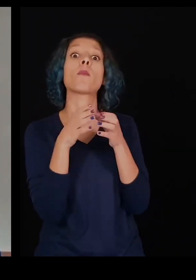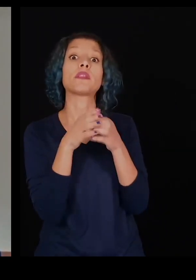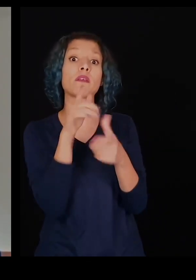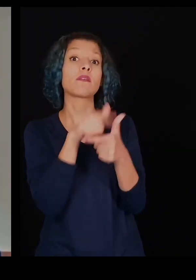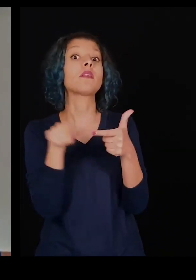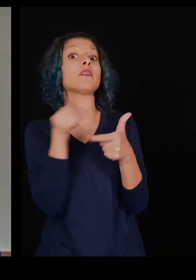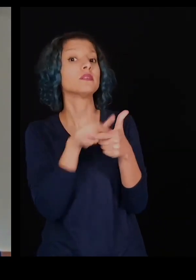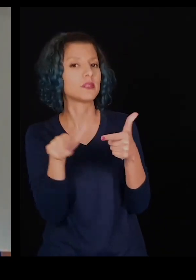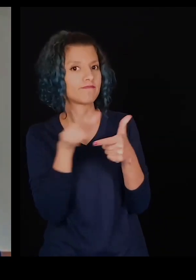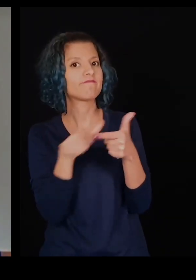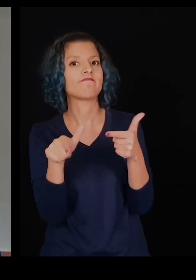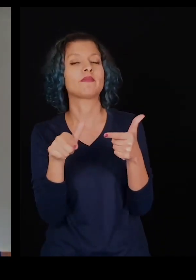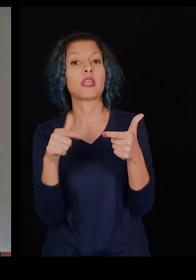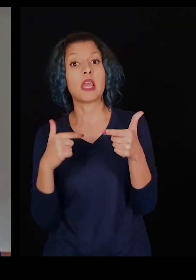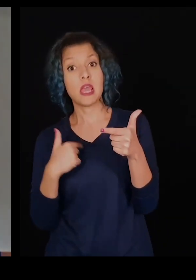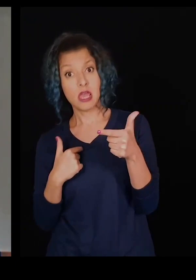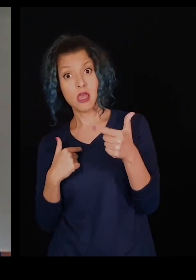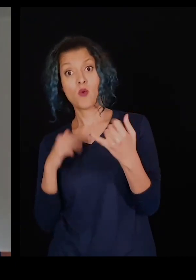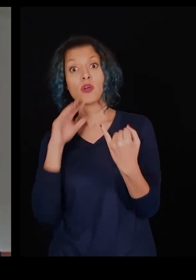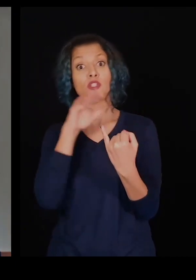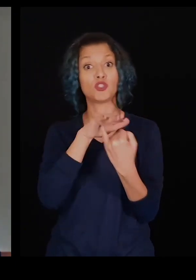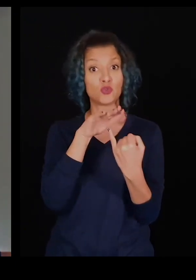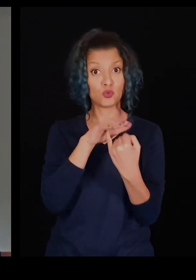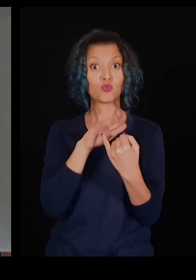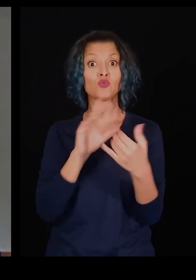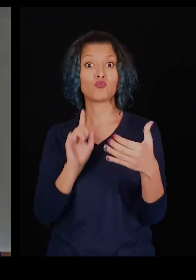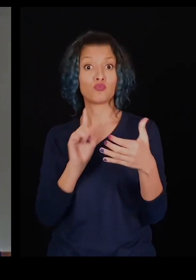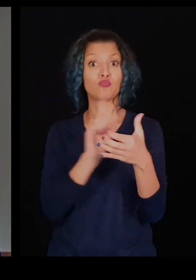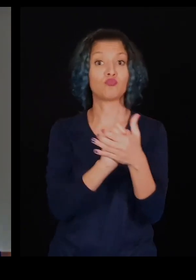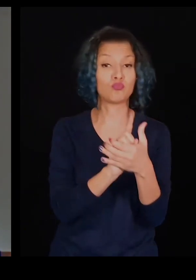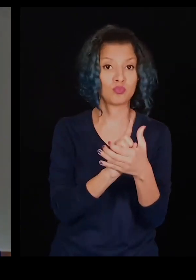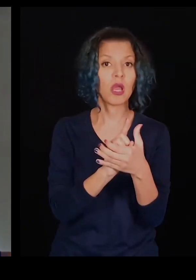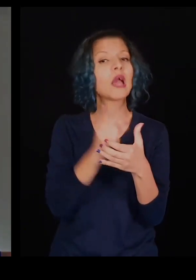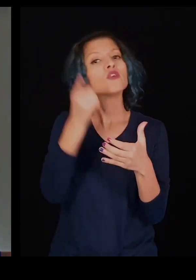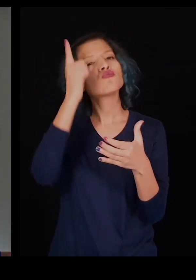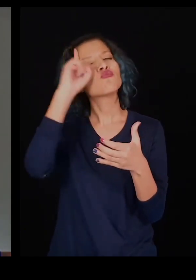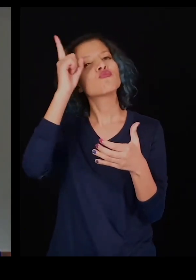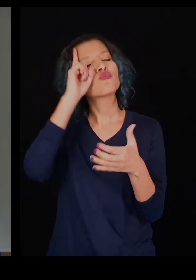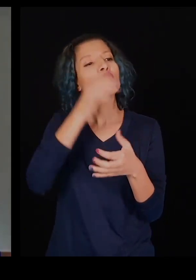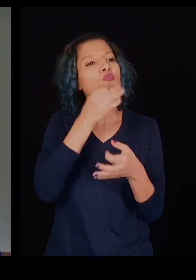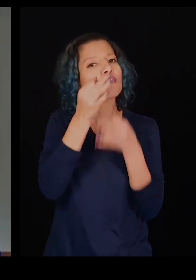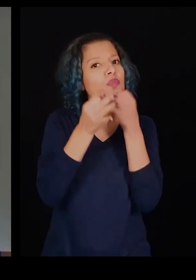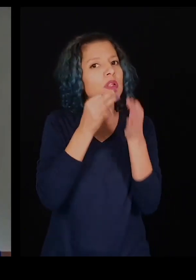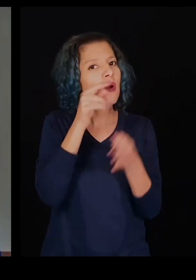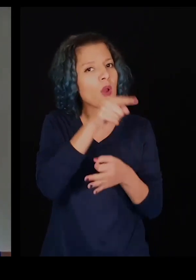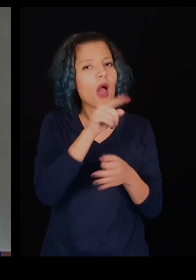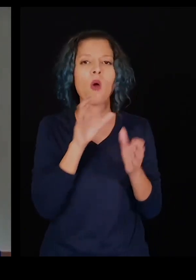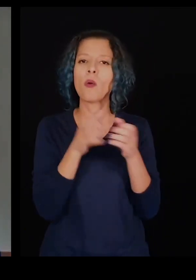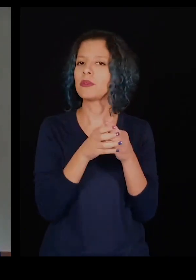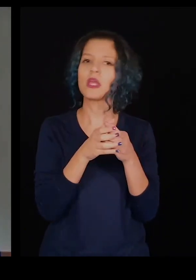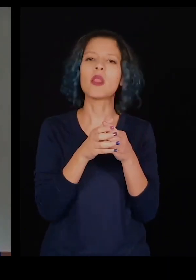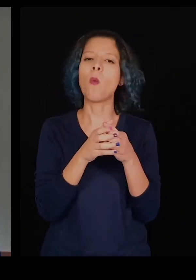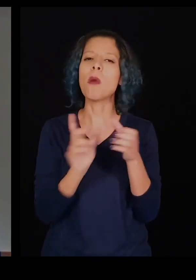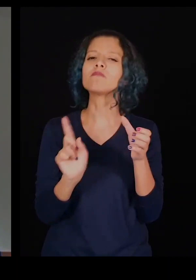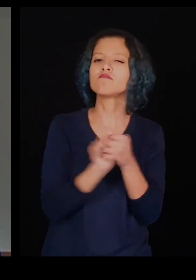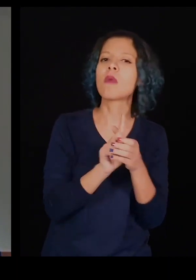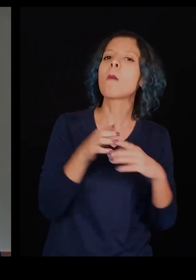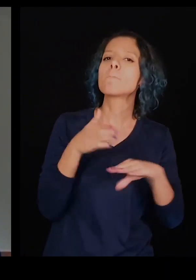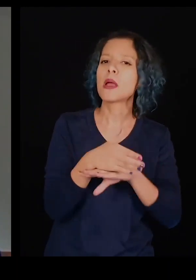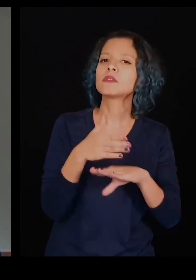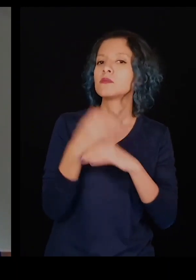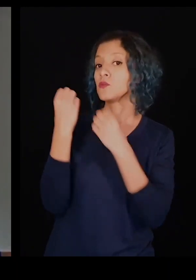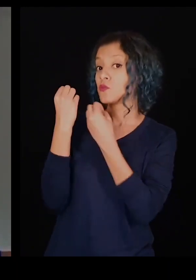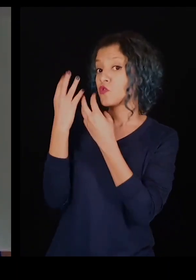eu estamos no comitê de crise. Eu não participo diariamente do comitê, mas eu estou integrado no comitê, forneço